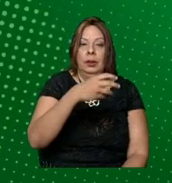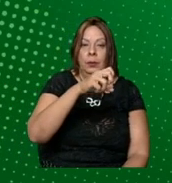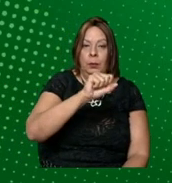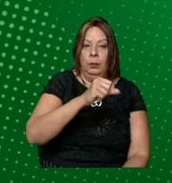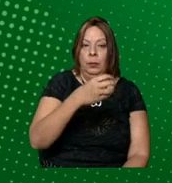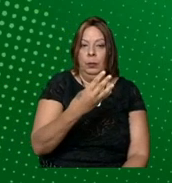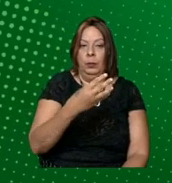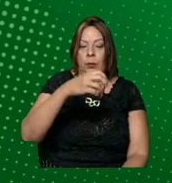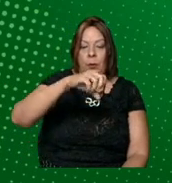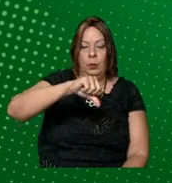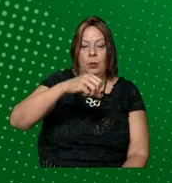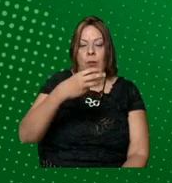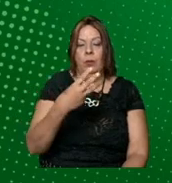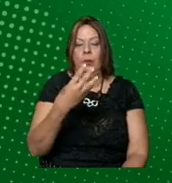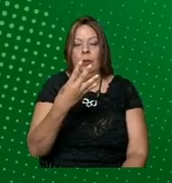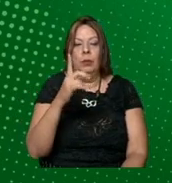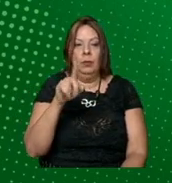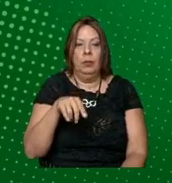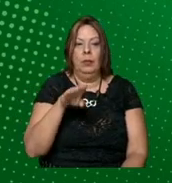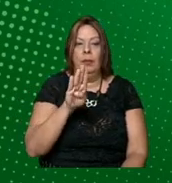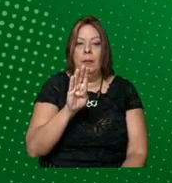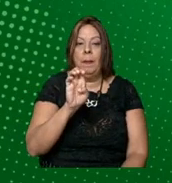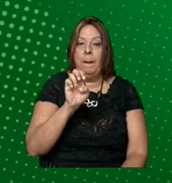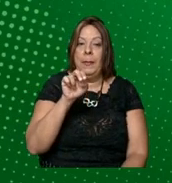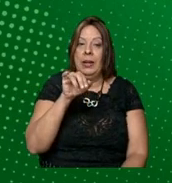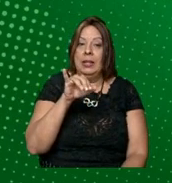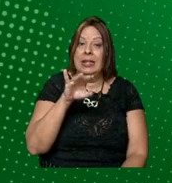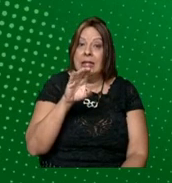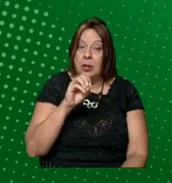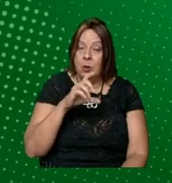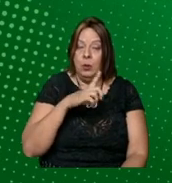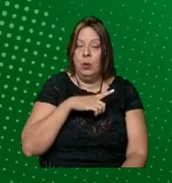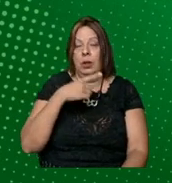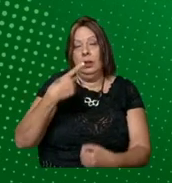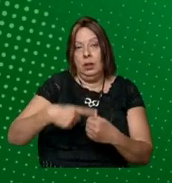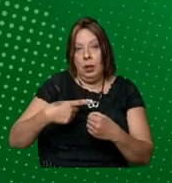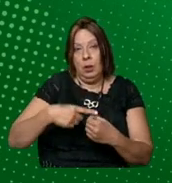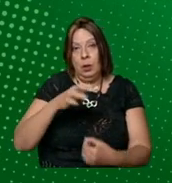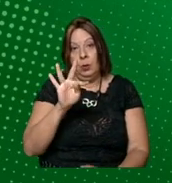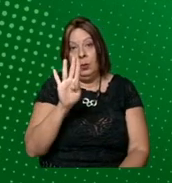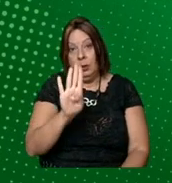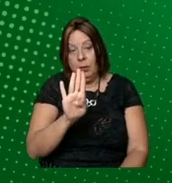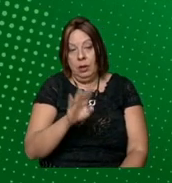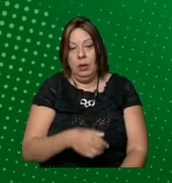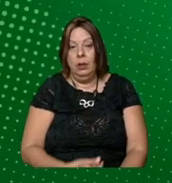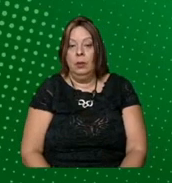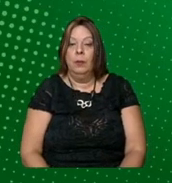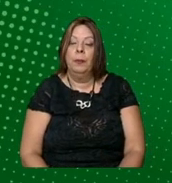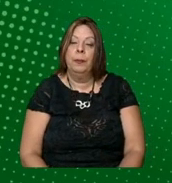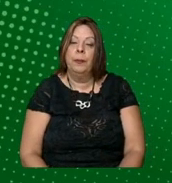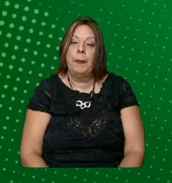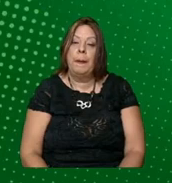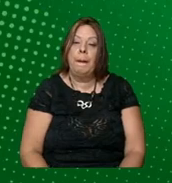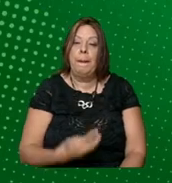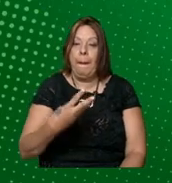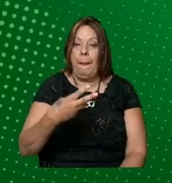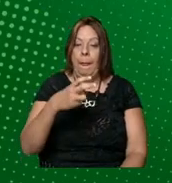484934, Venício, tá? Ele adquiriu com Maxwell em Tobias Barreto, Regional Tobias Barreto. Chegando o